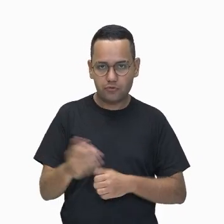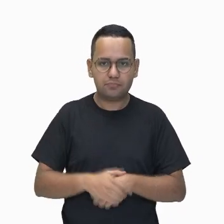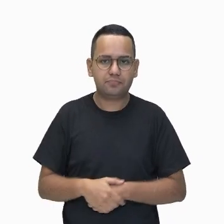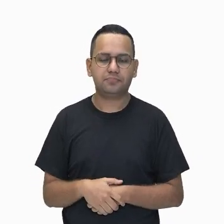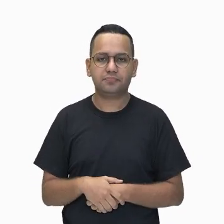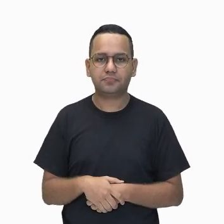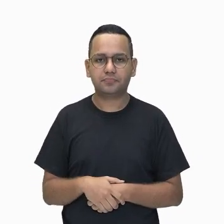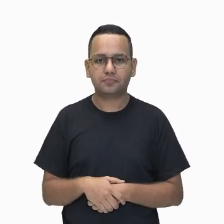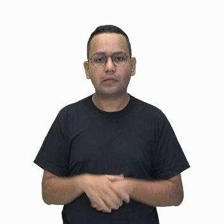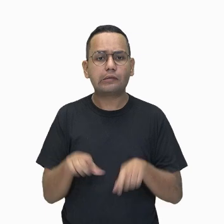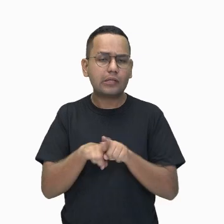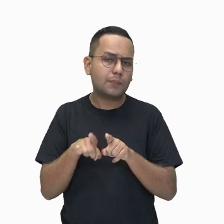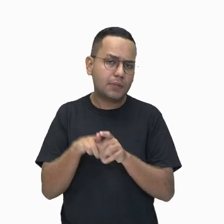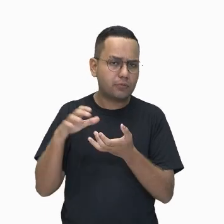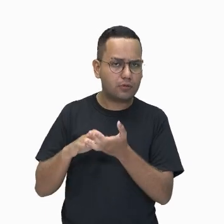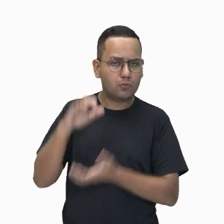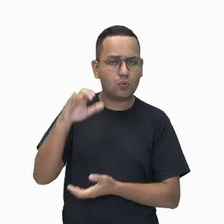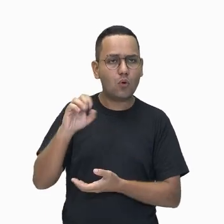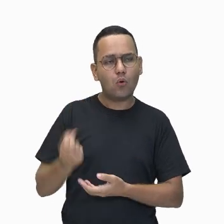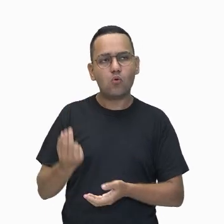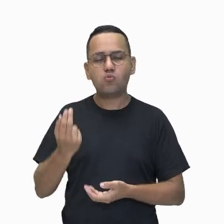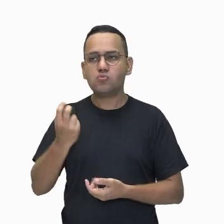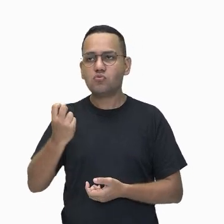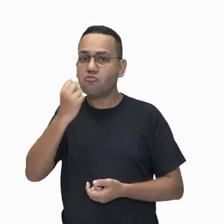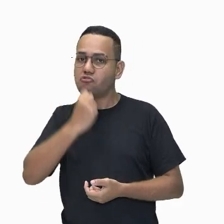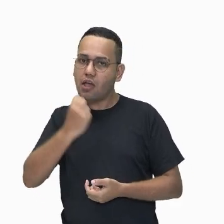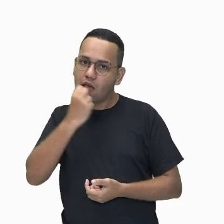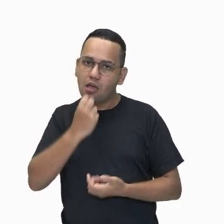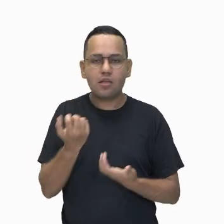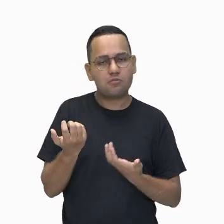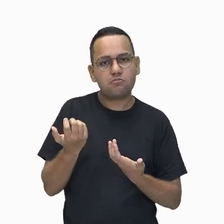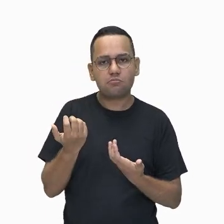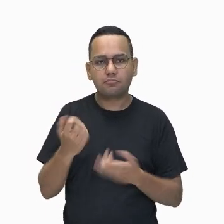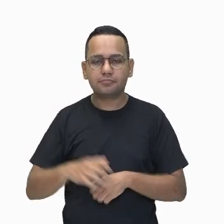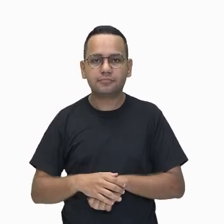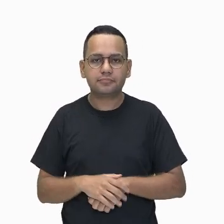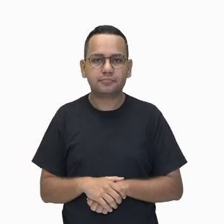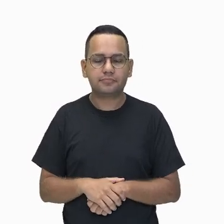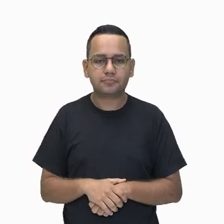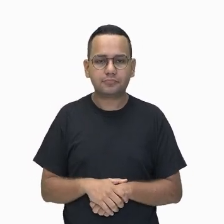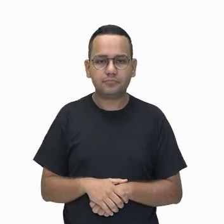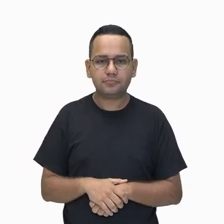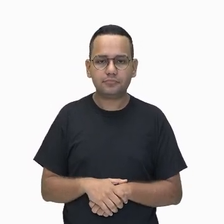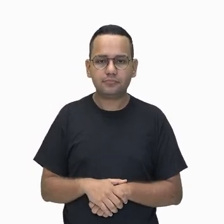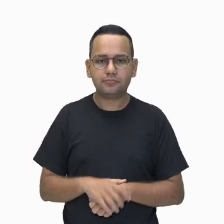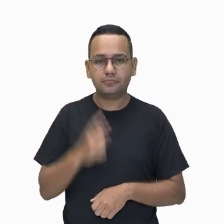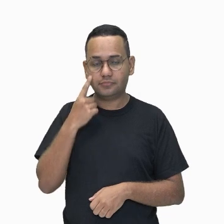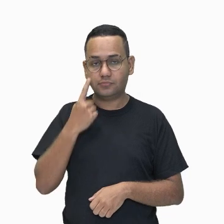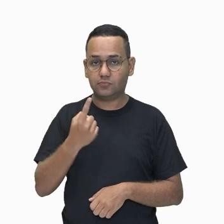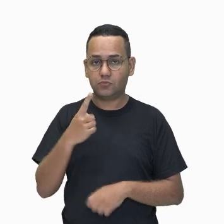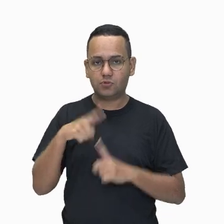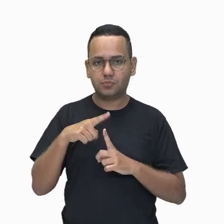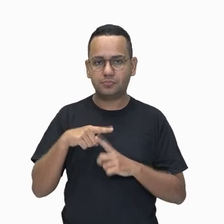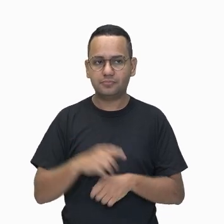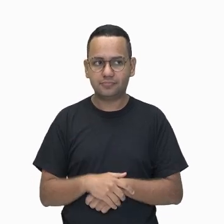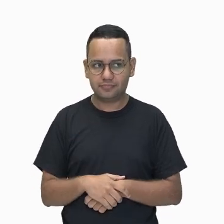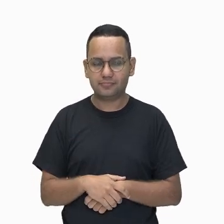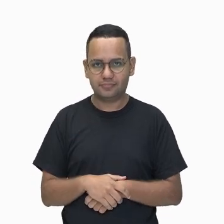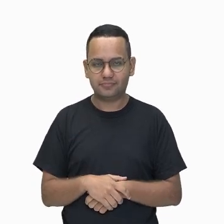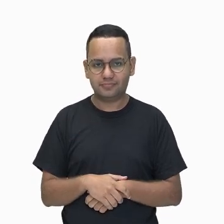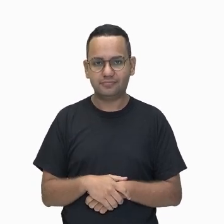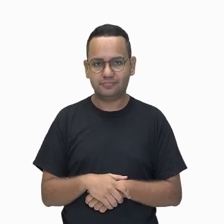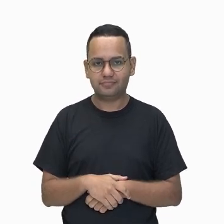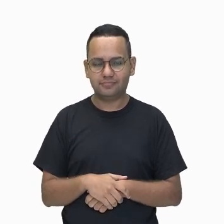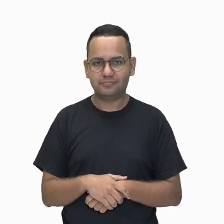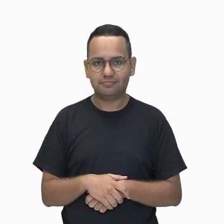população adulta ou na população daqueles mais idosos. Uma delas é essa que aparece, a hipercifose